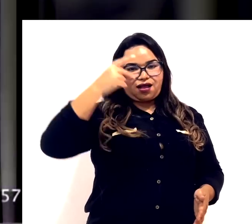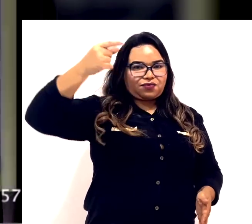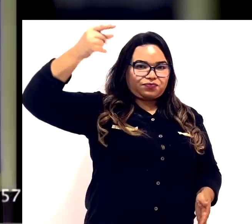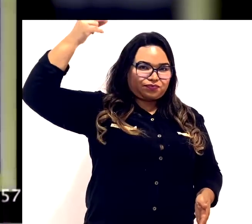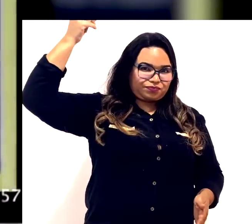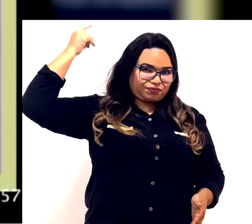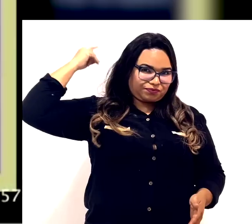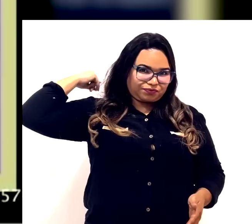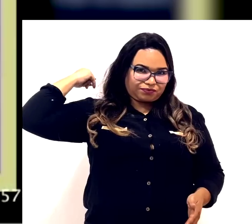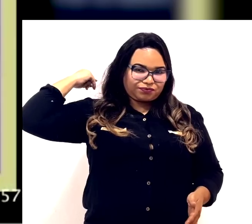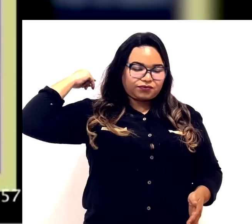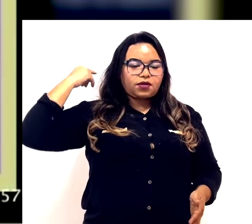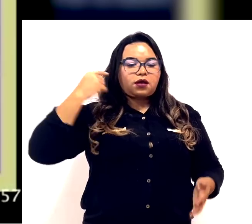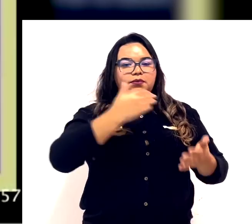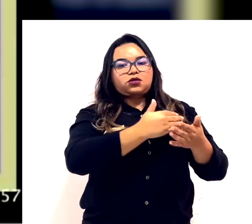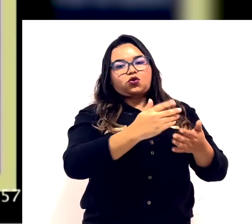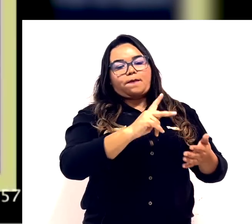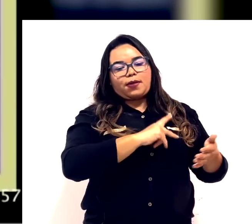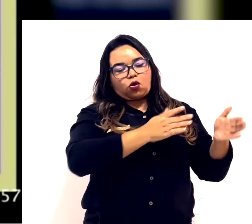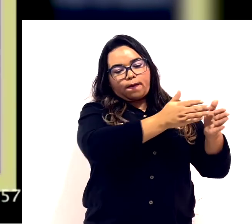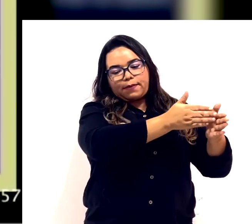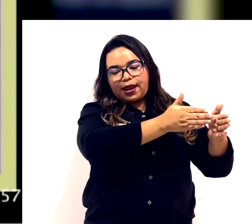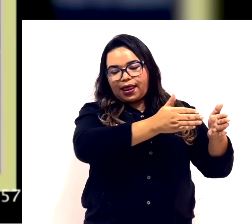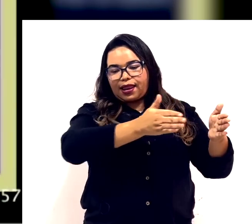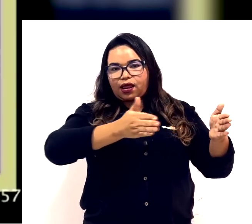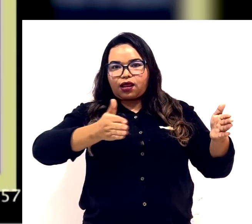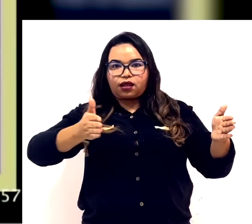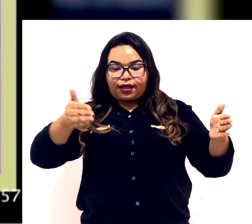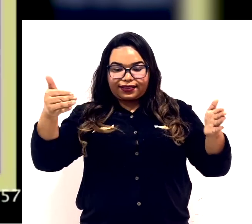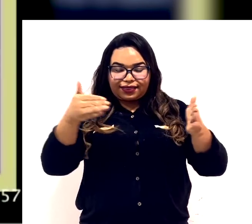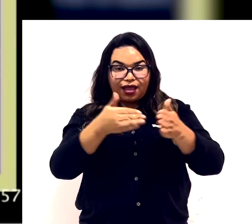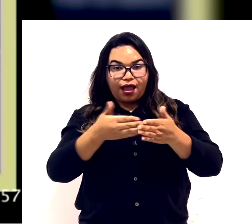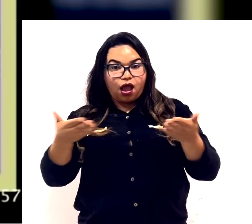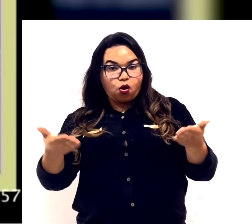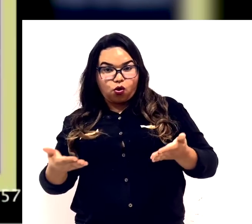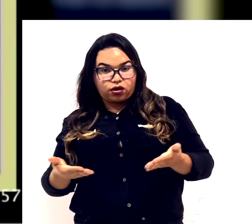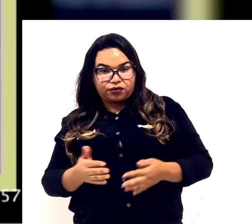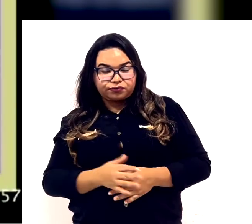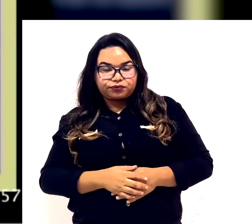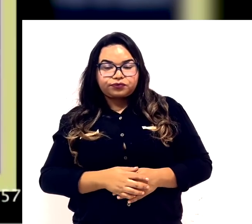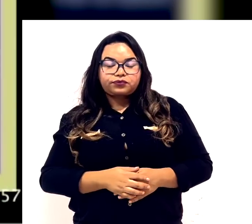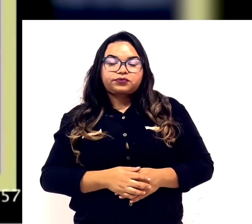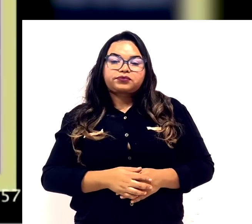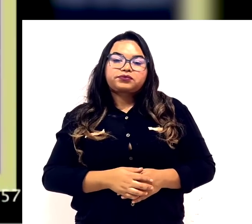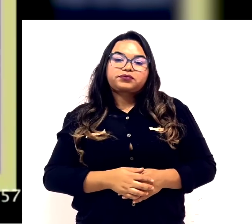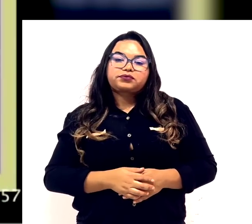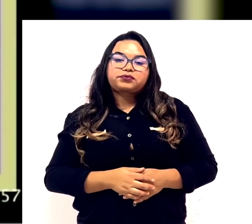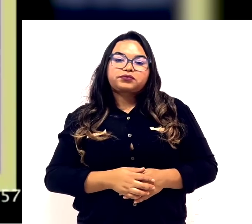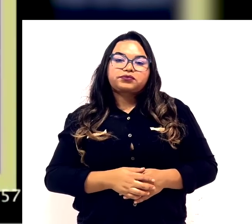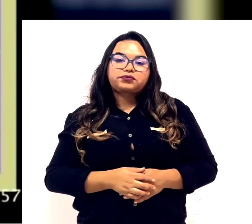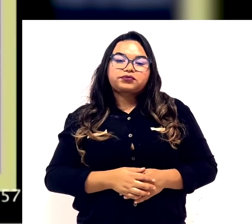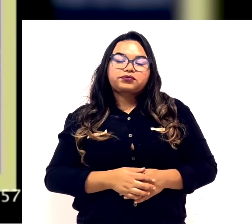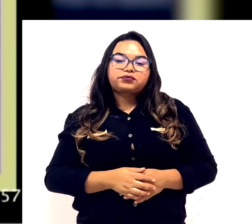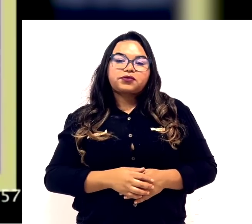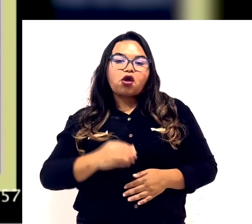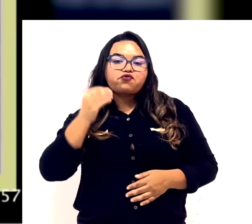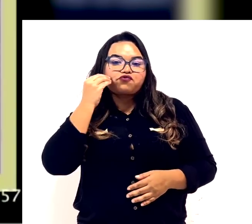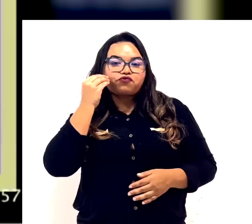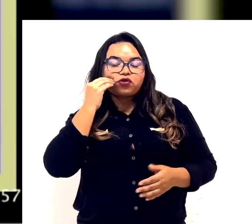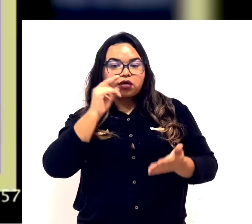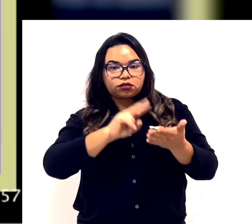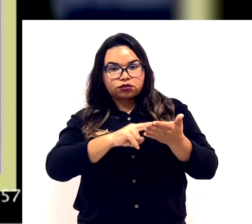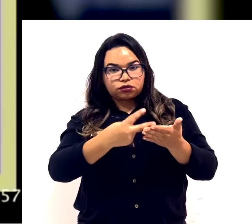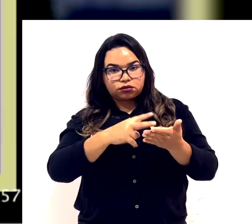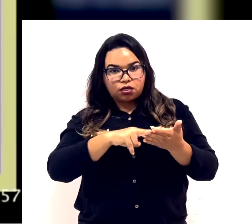Somente há um que resiste até que do meio seja tirado. Vemos na versão Almeida Revista e Atualizada. E aguarda que